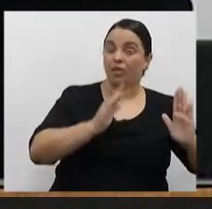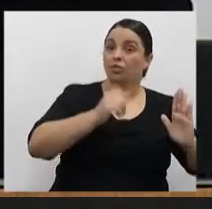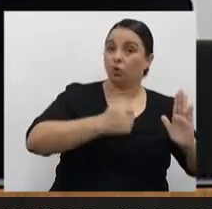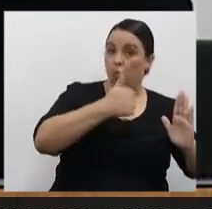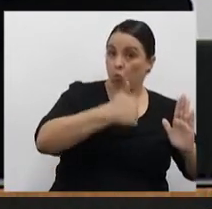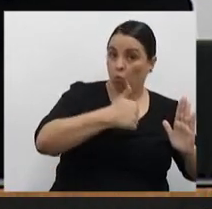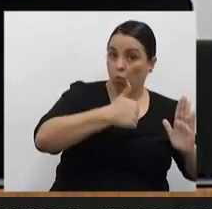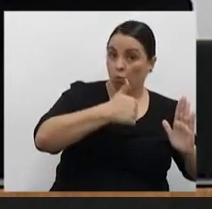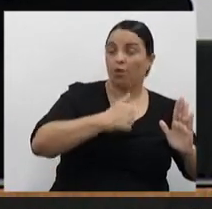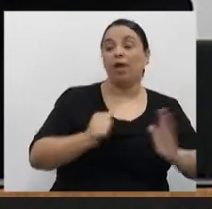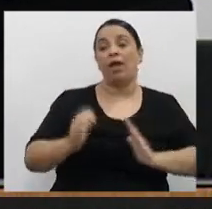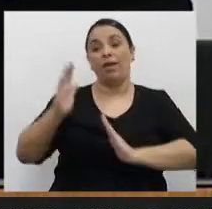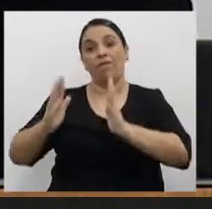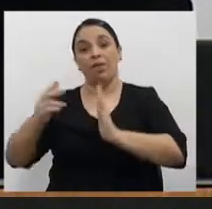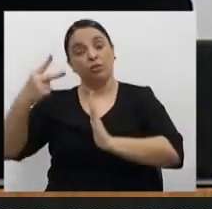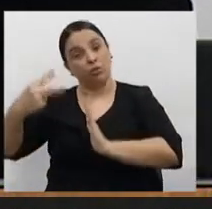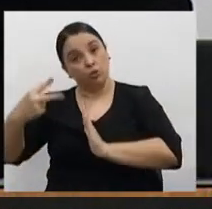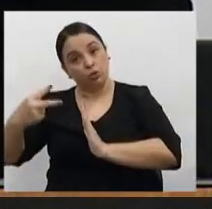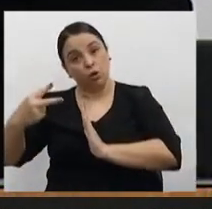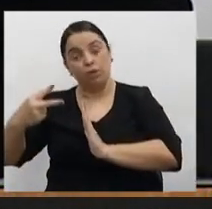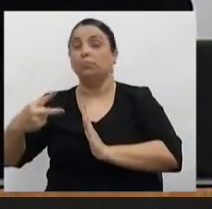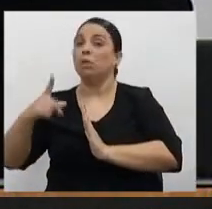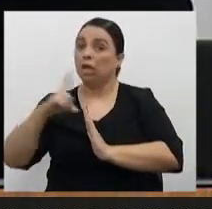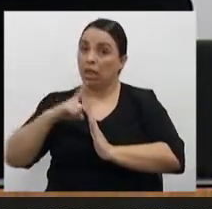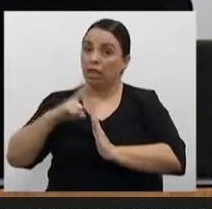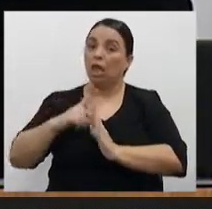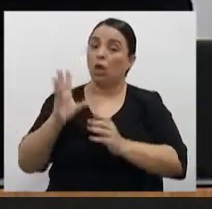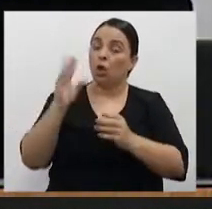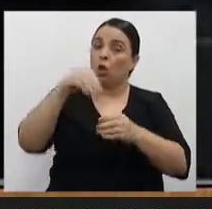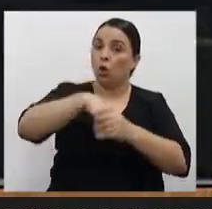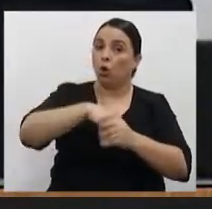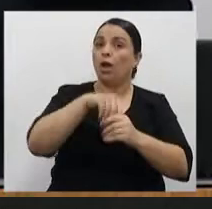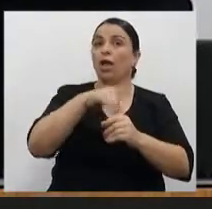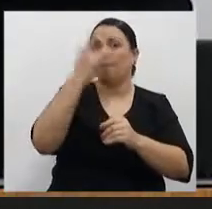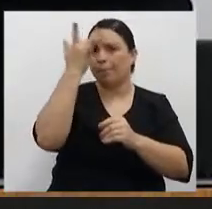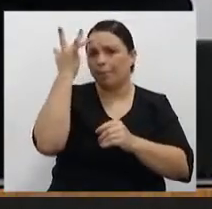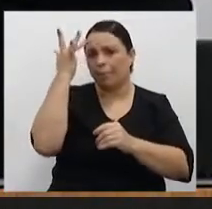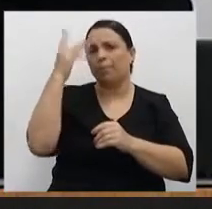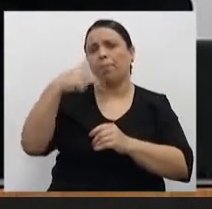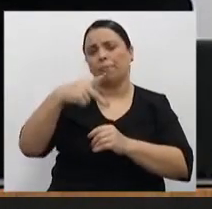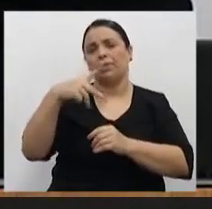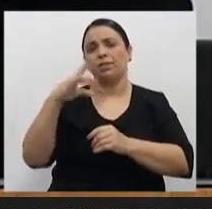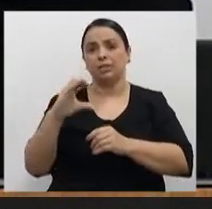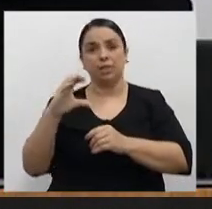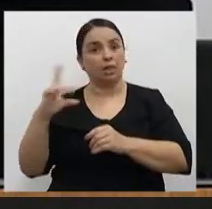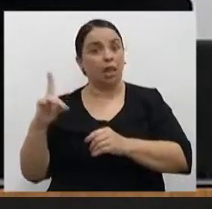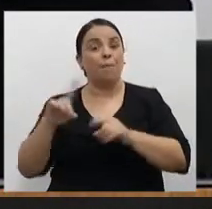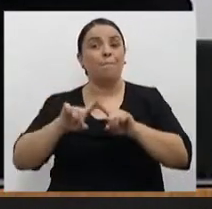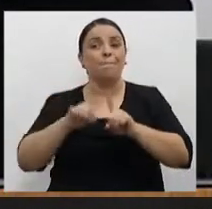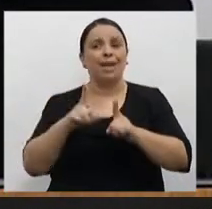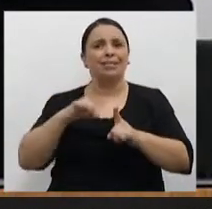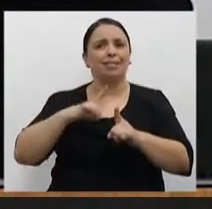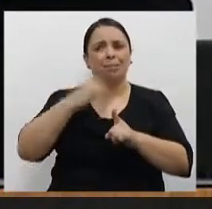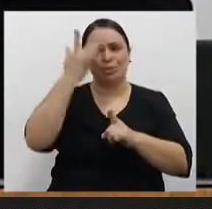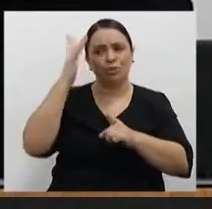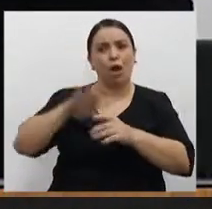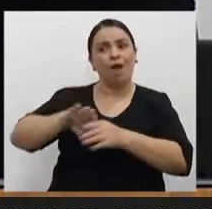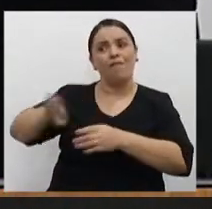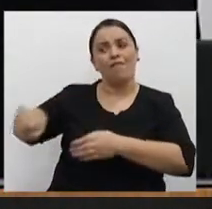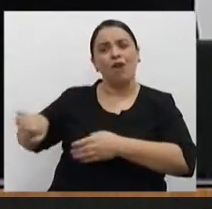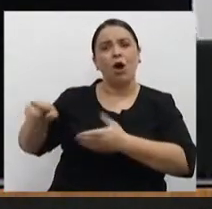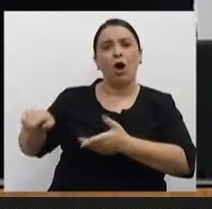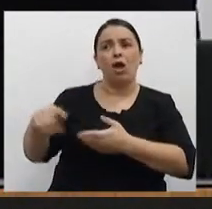segmento dos PCDs, mas ainda ficou de fora muitas pessoas que são pessoas com deficiência, né,